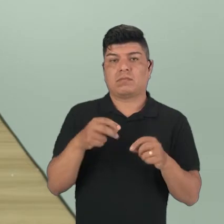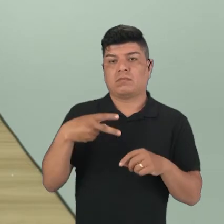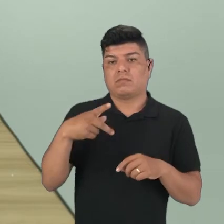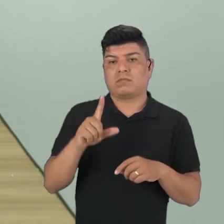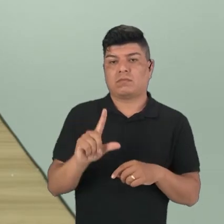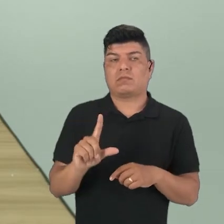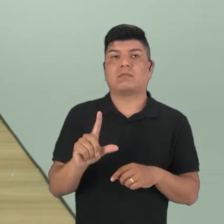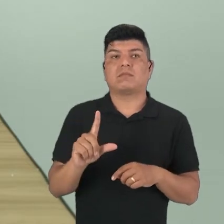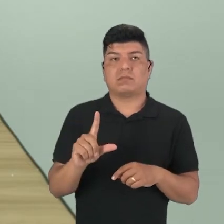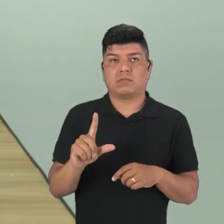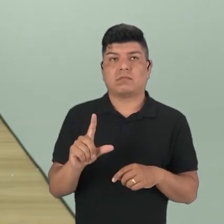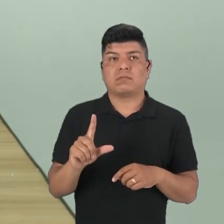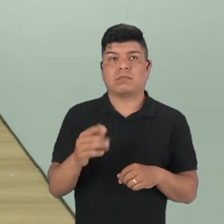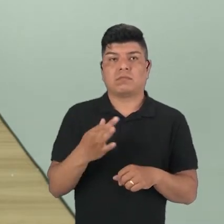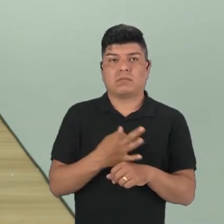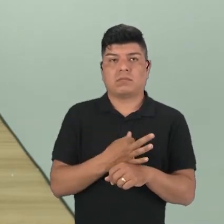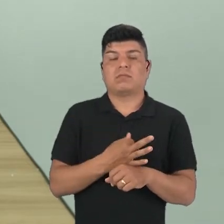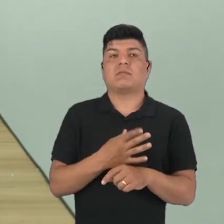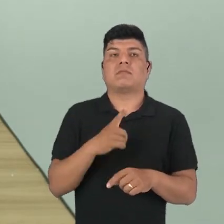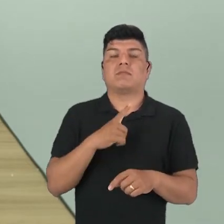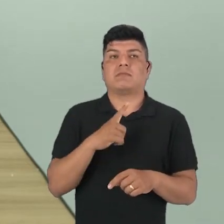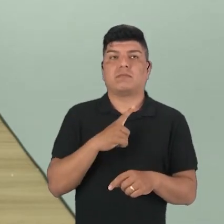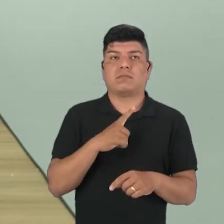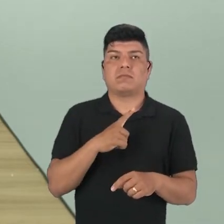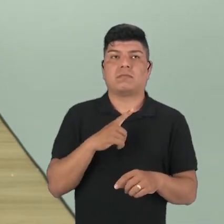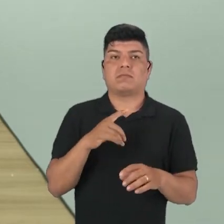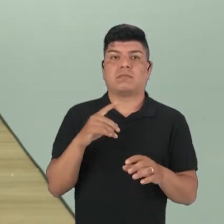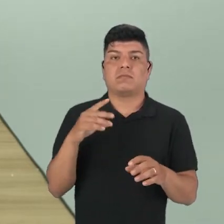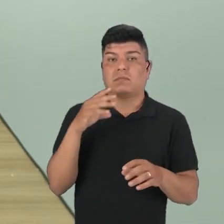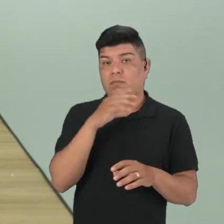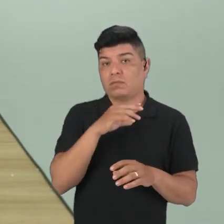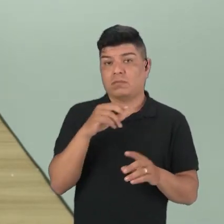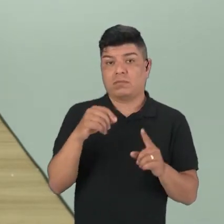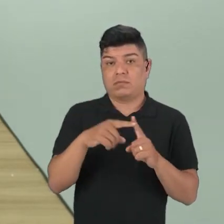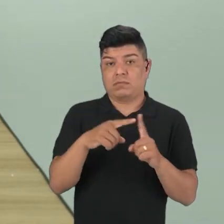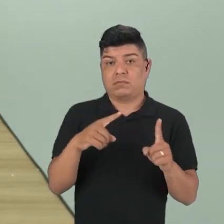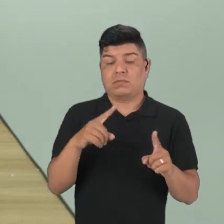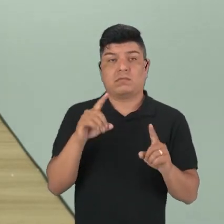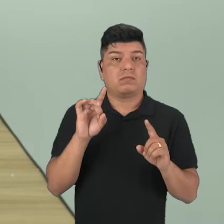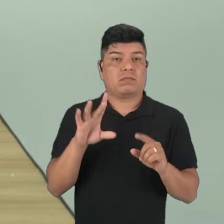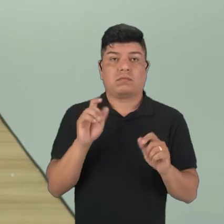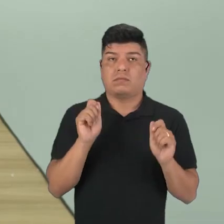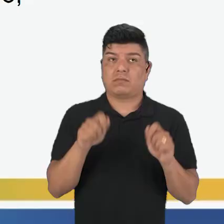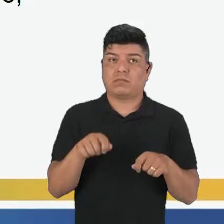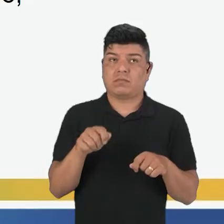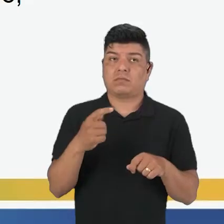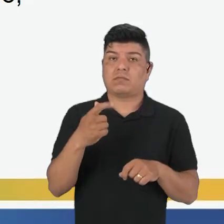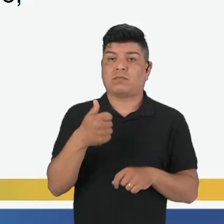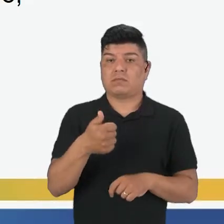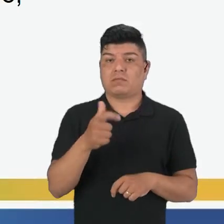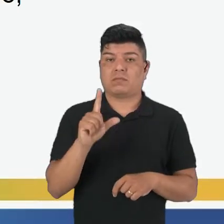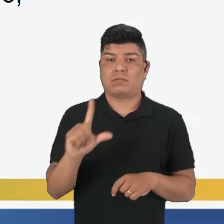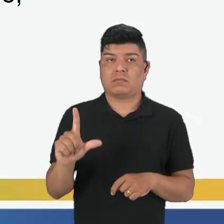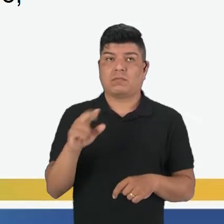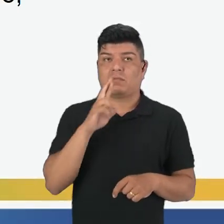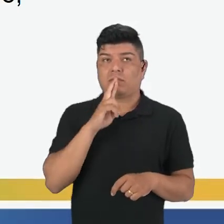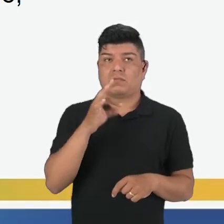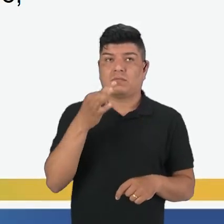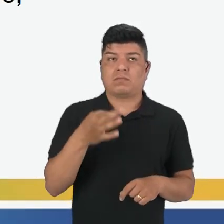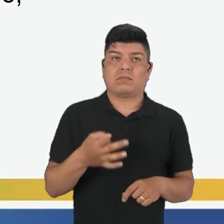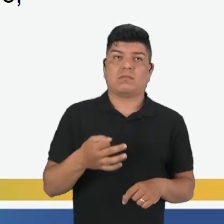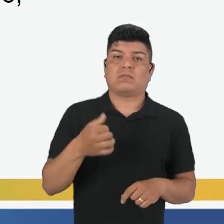2 litros a capacidade dela. Então, logo, se está pela metade, só pode ser 1 litro.